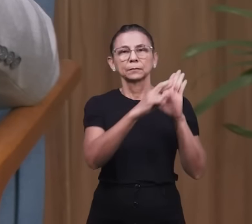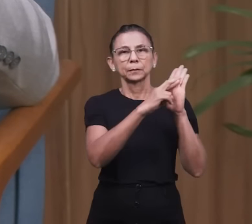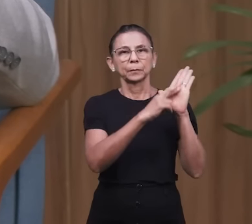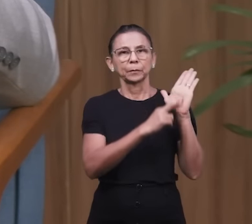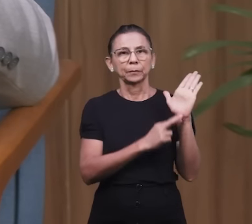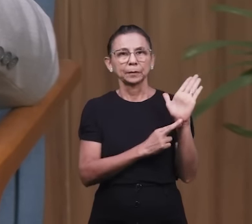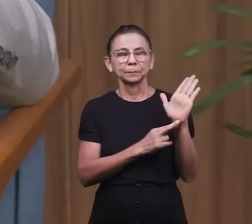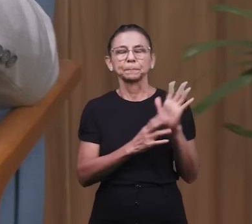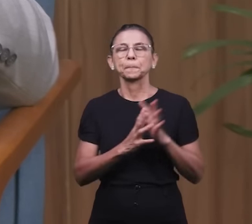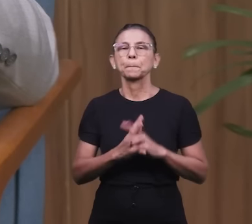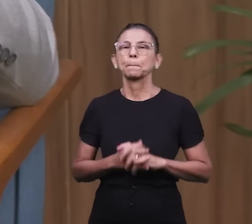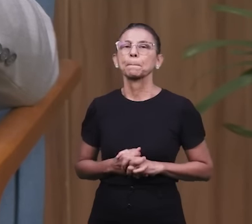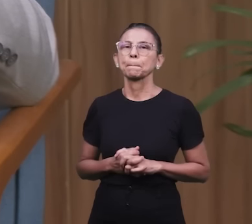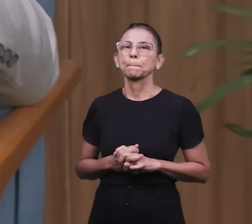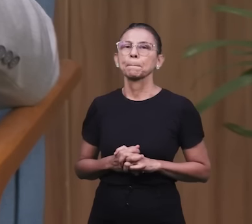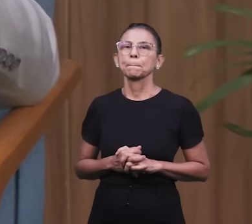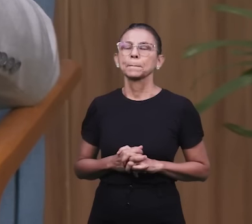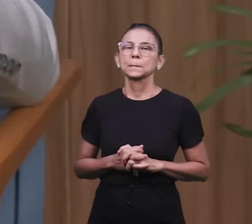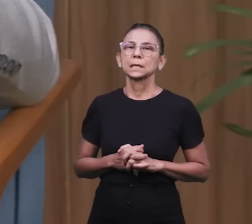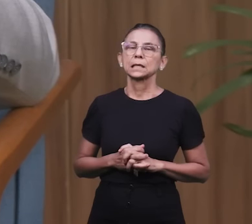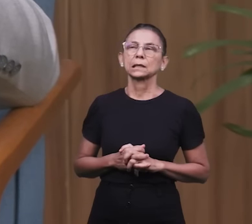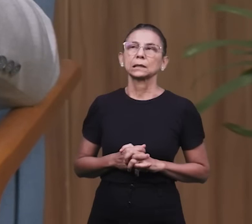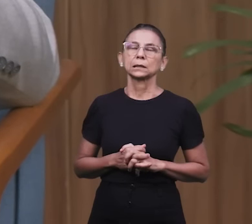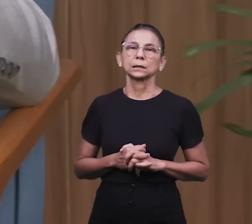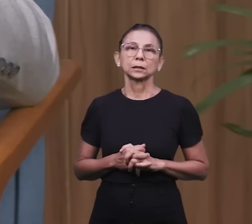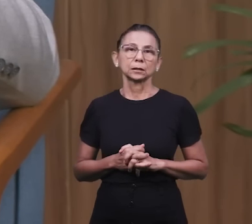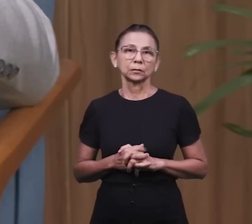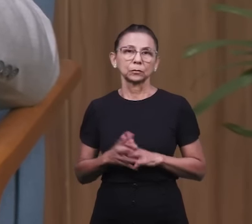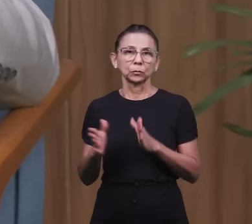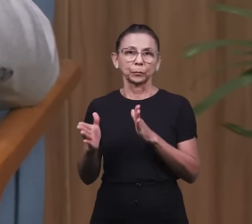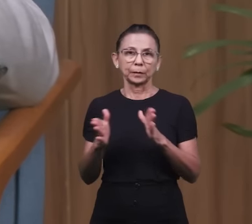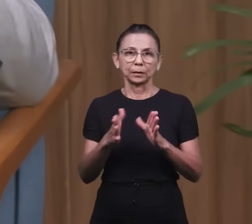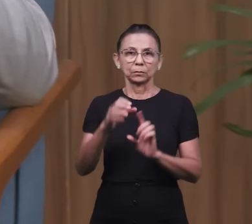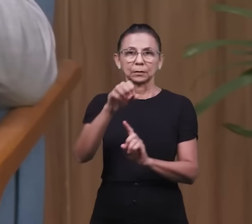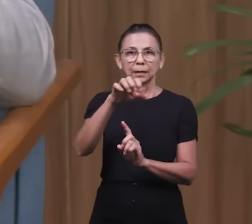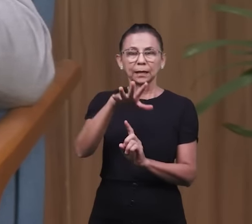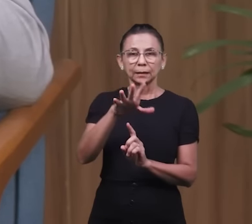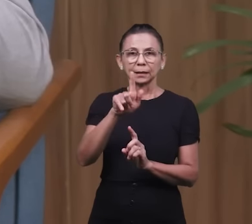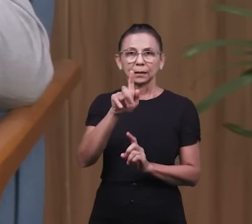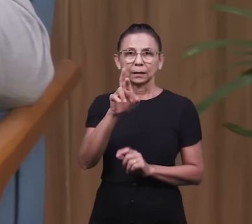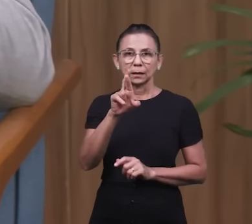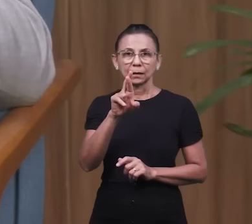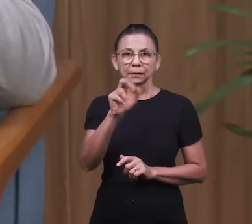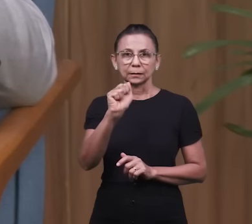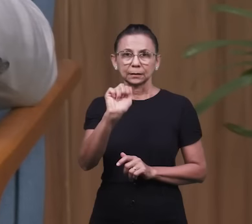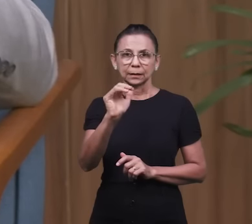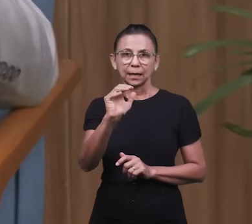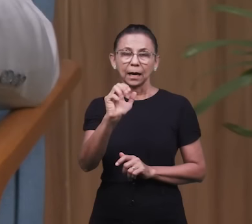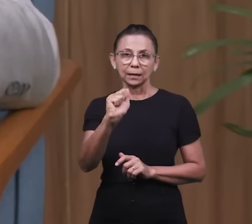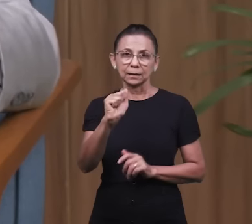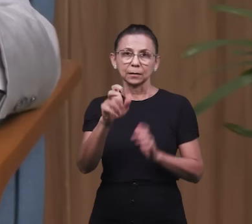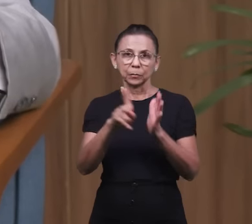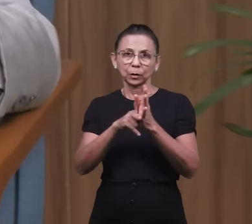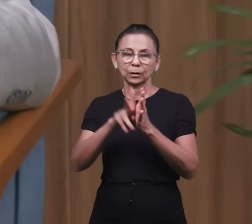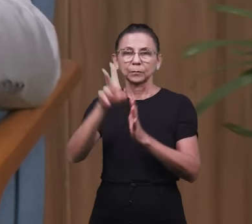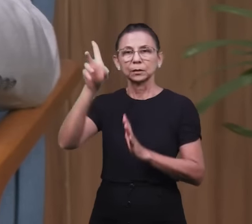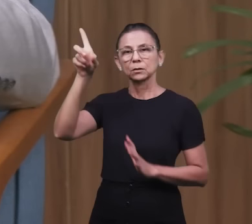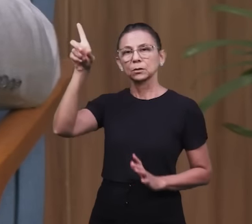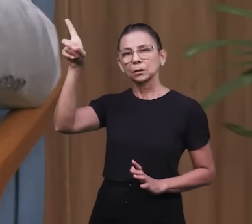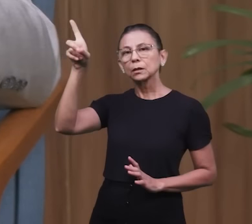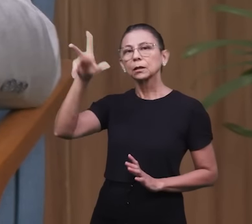parâmetros e nós estamos falando da do período da Graça estamos falando a doutrina